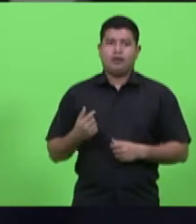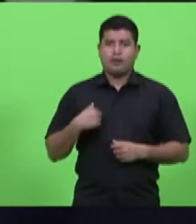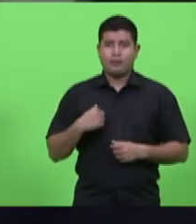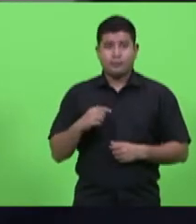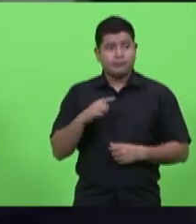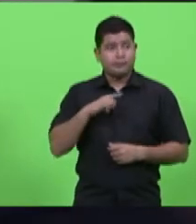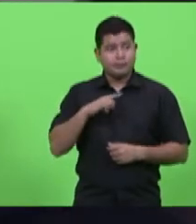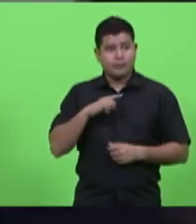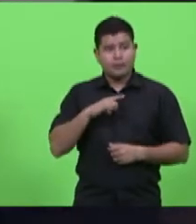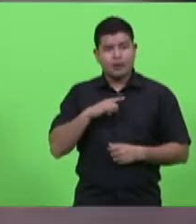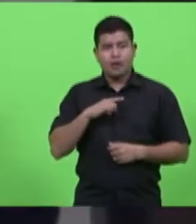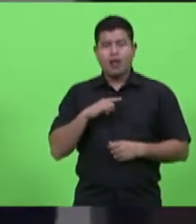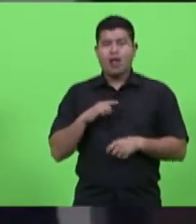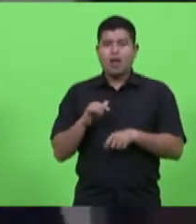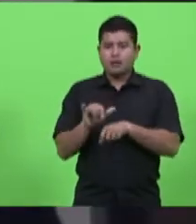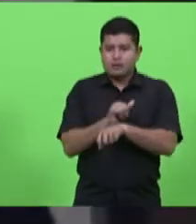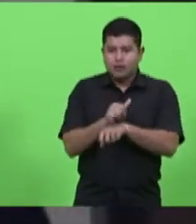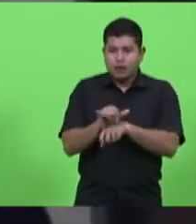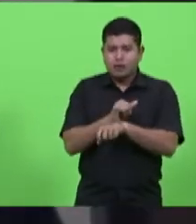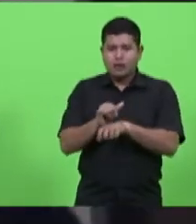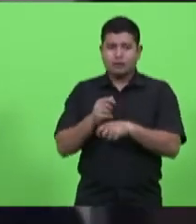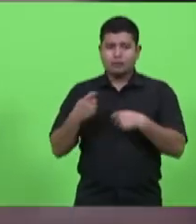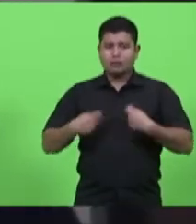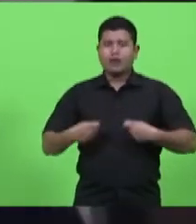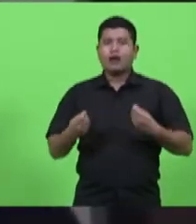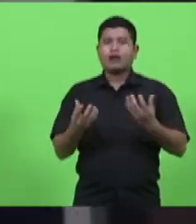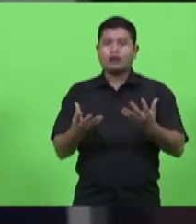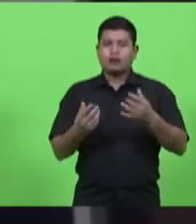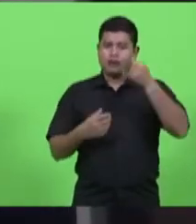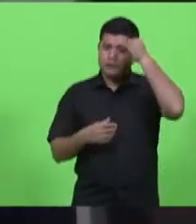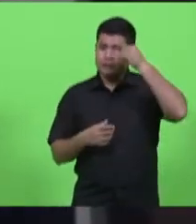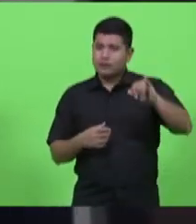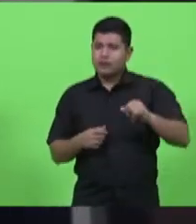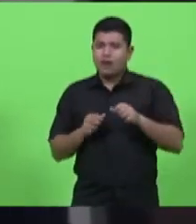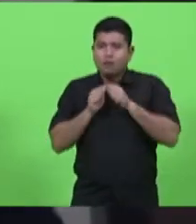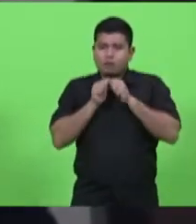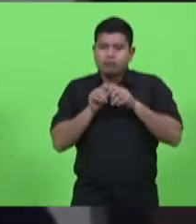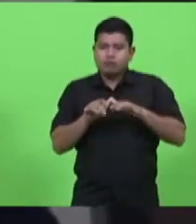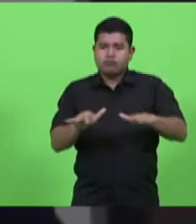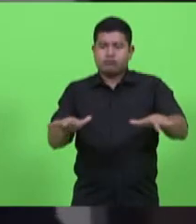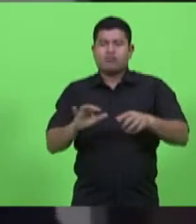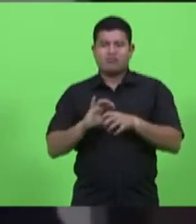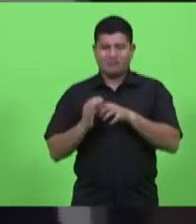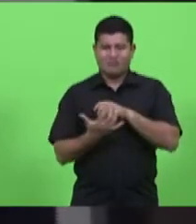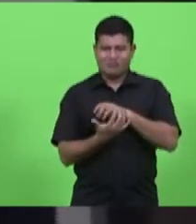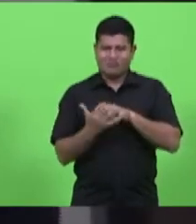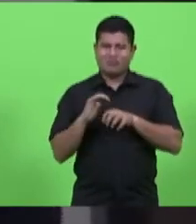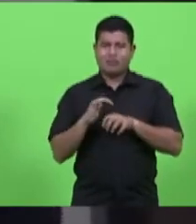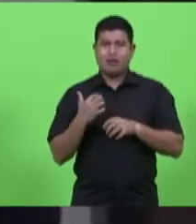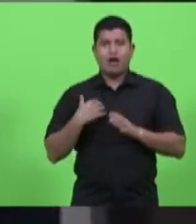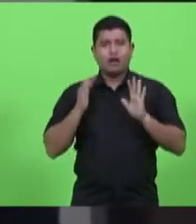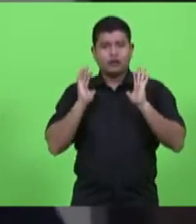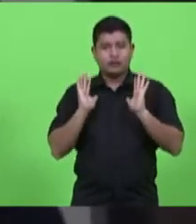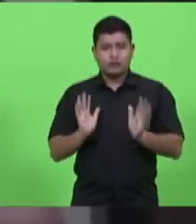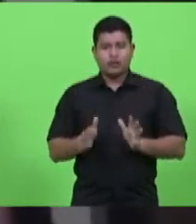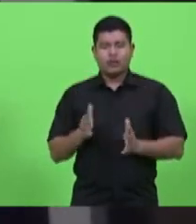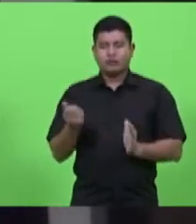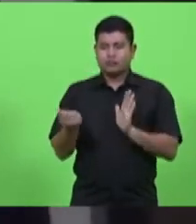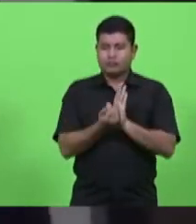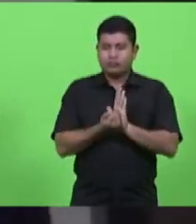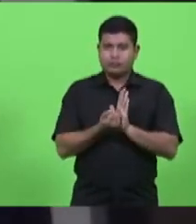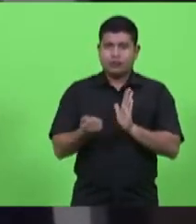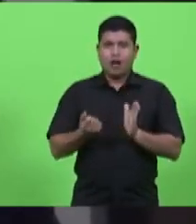medidas a fim de evitar a proliferação desse vírus. Então, deixo já registrado,